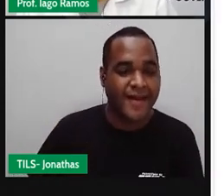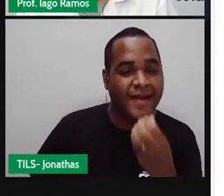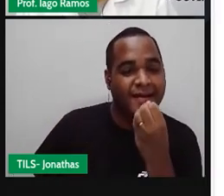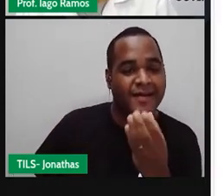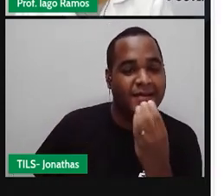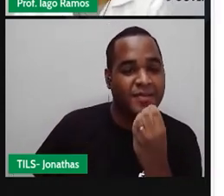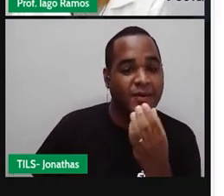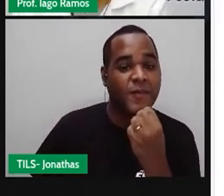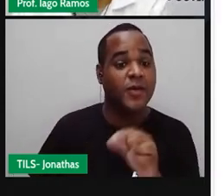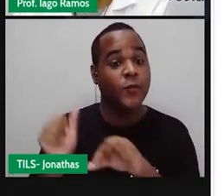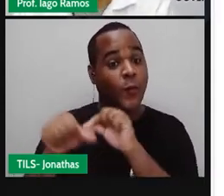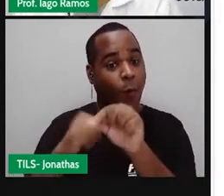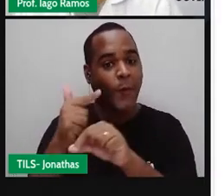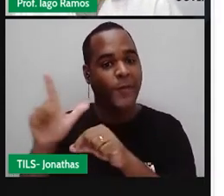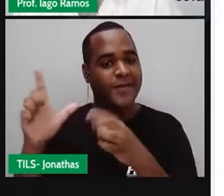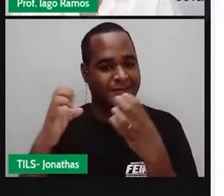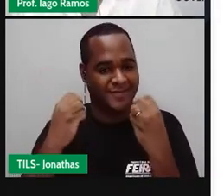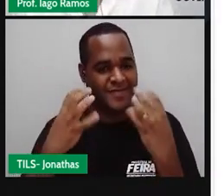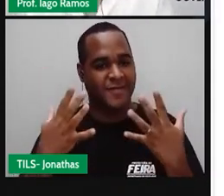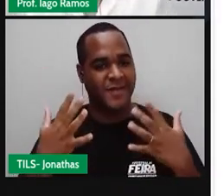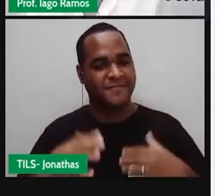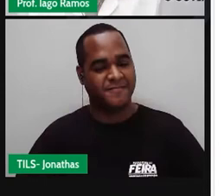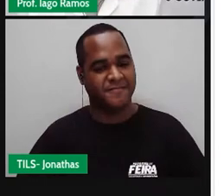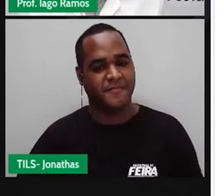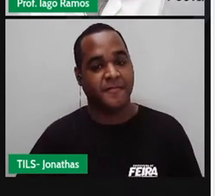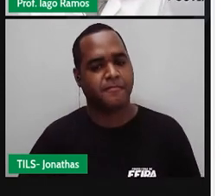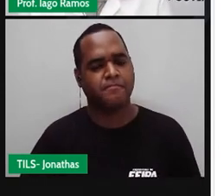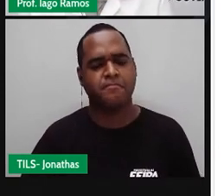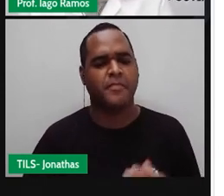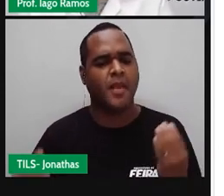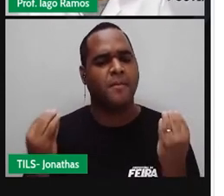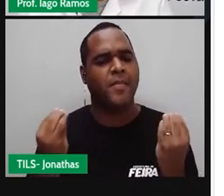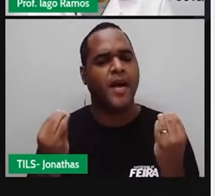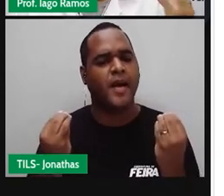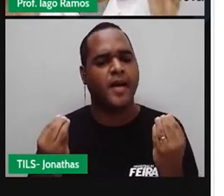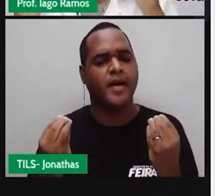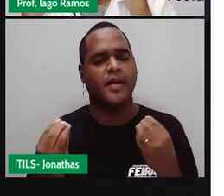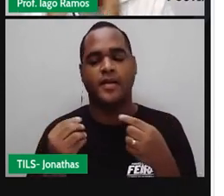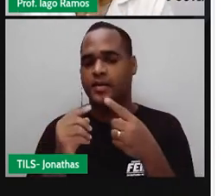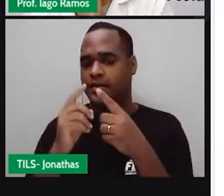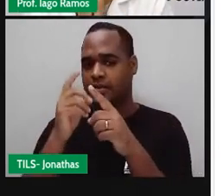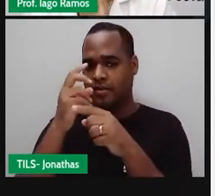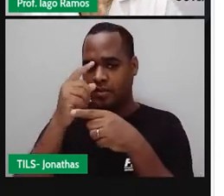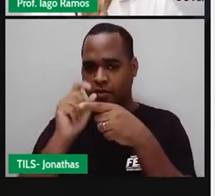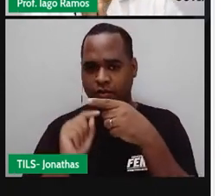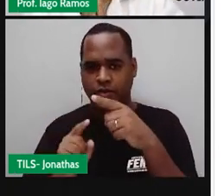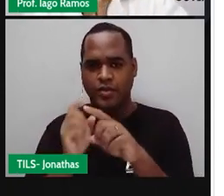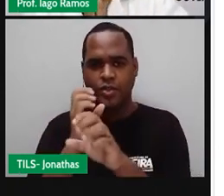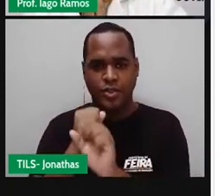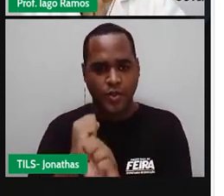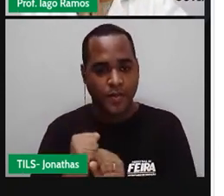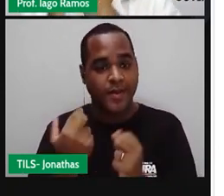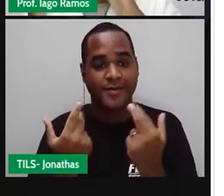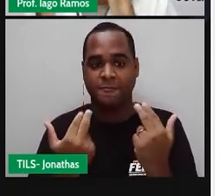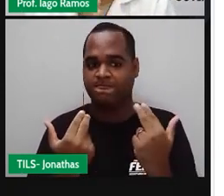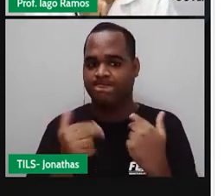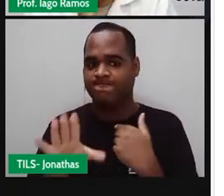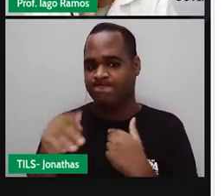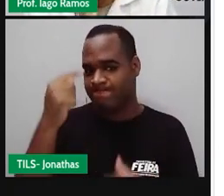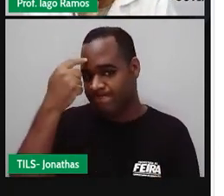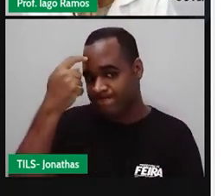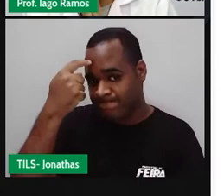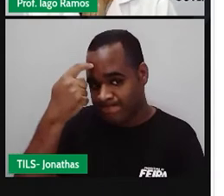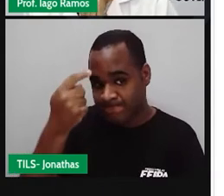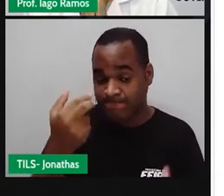haha já mudamos a tela tá Para que que serve frações equivalentes Olha só pensa aqui